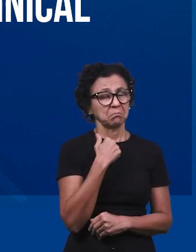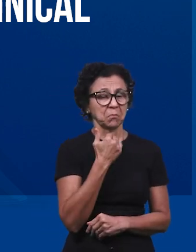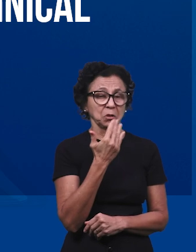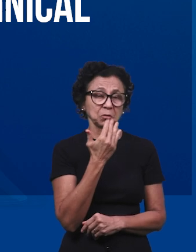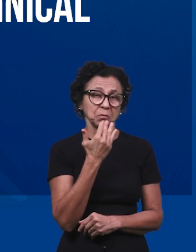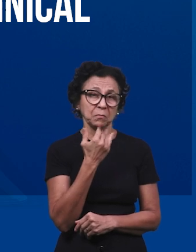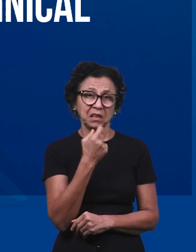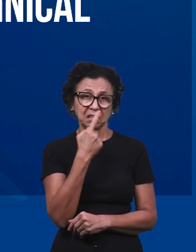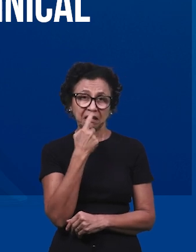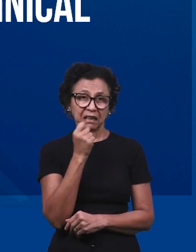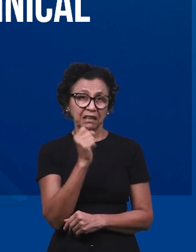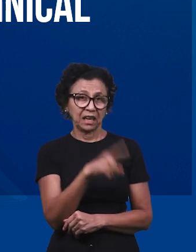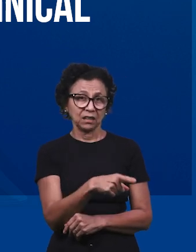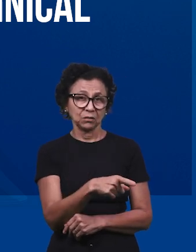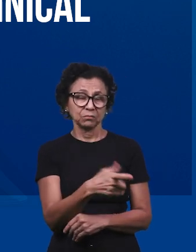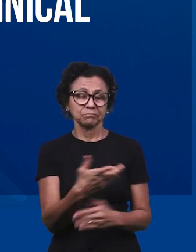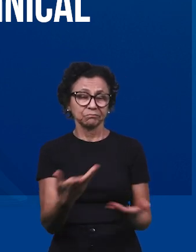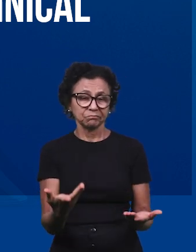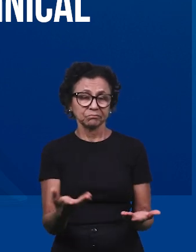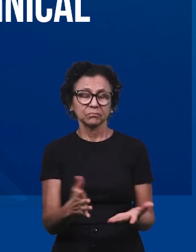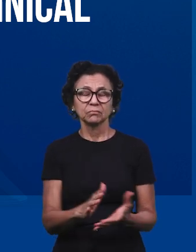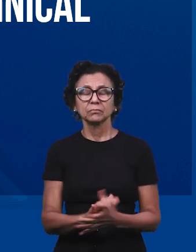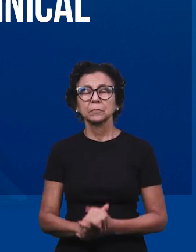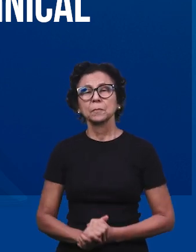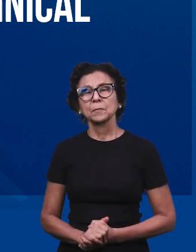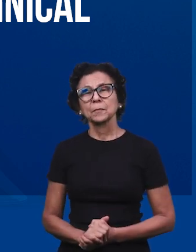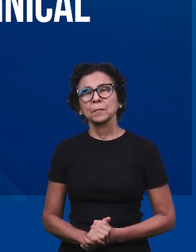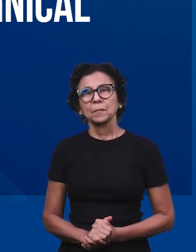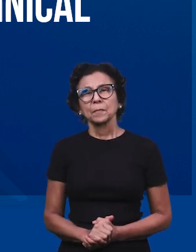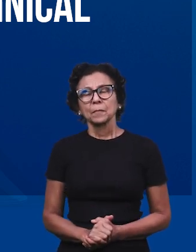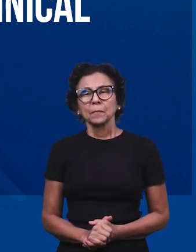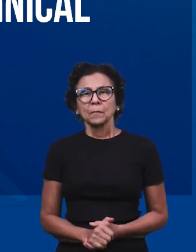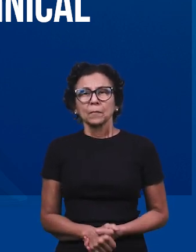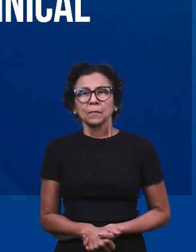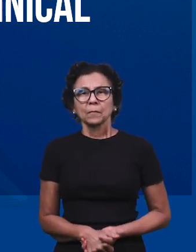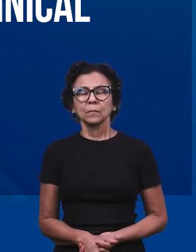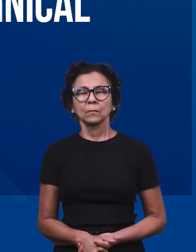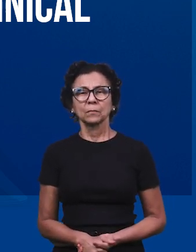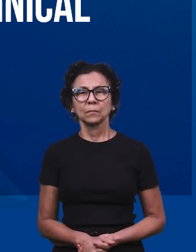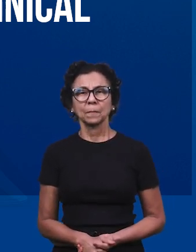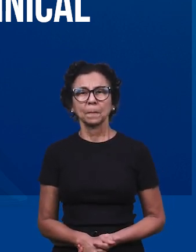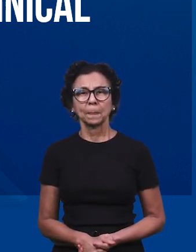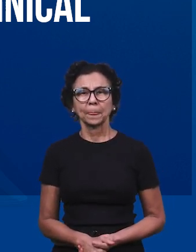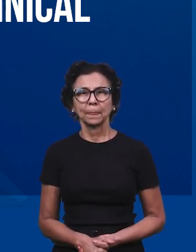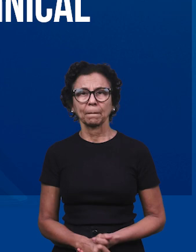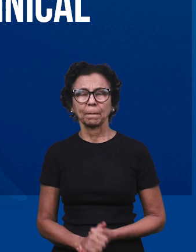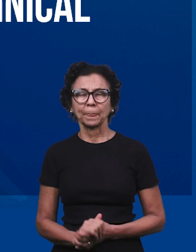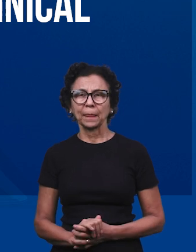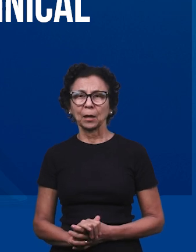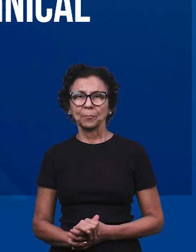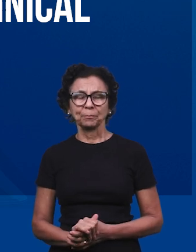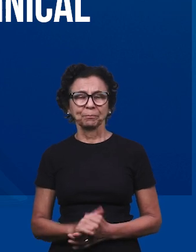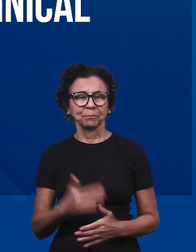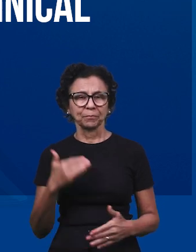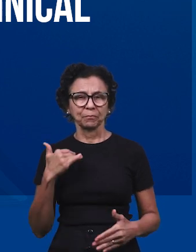que não servem de alimento, não serve, é descartado. Porque o corpo ele